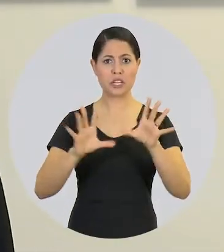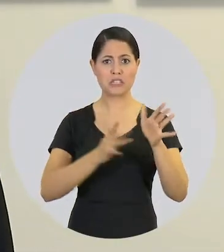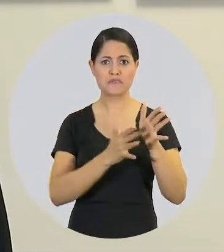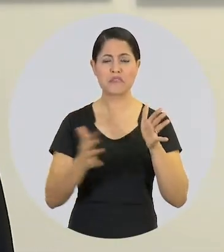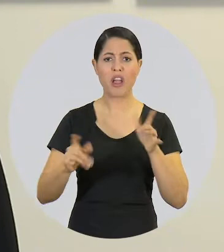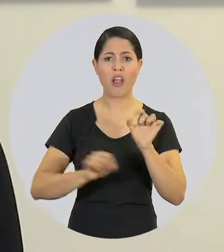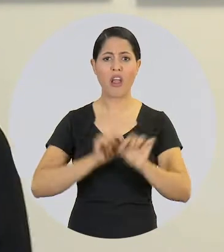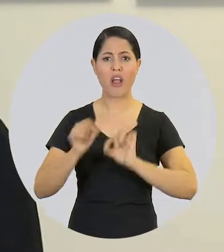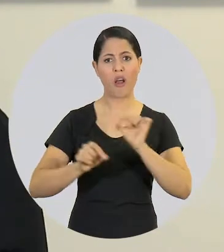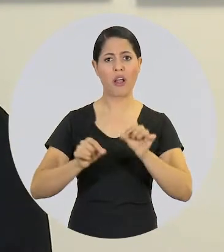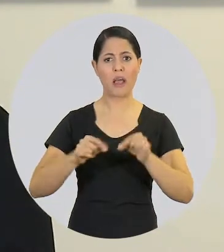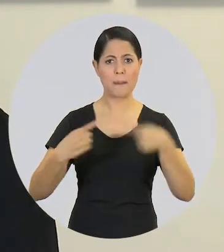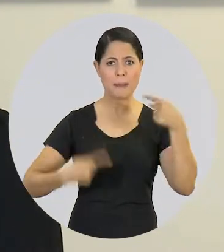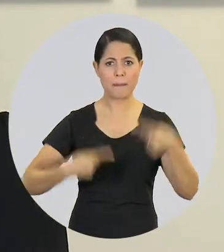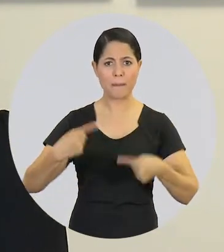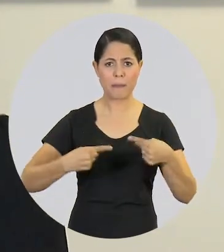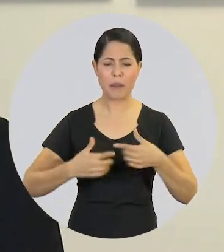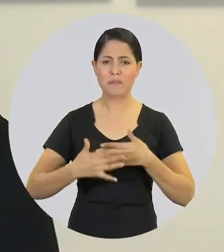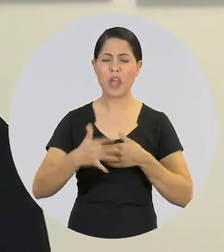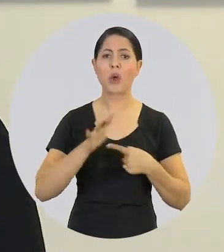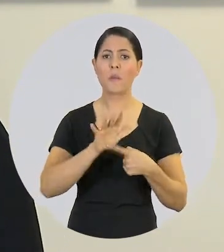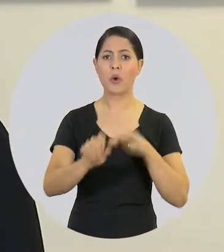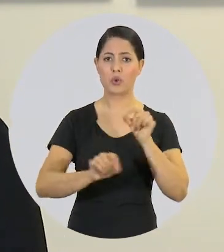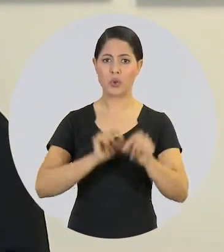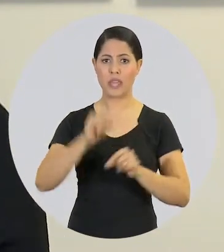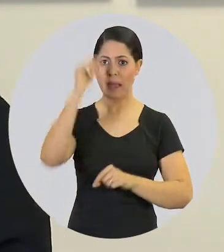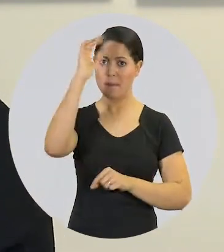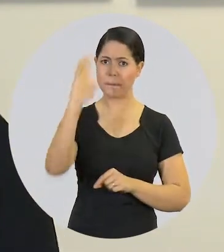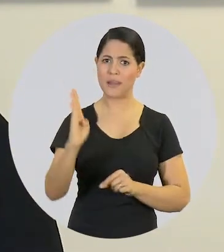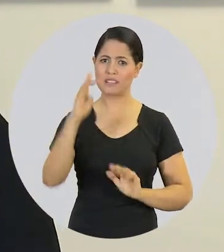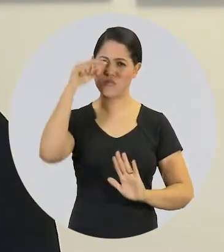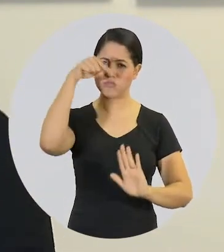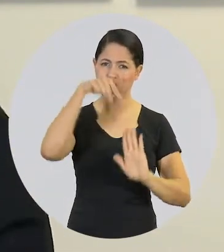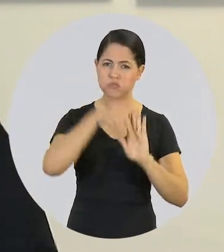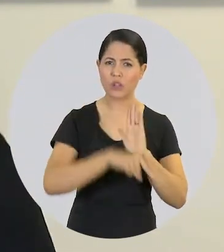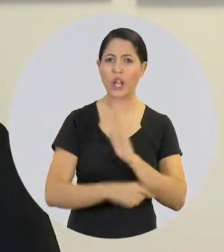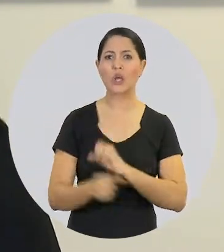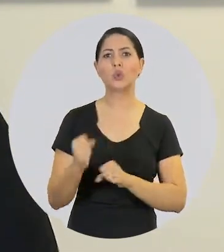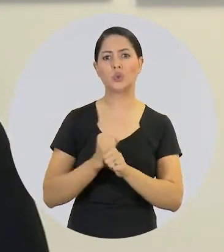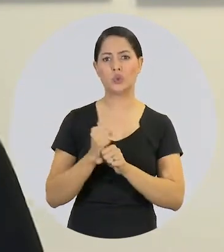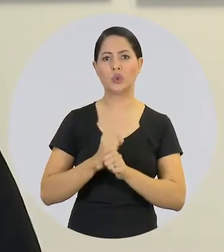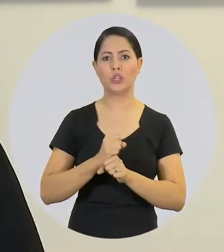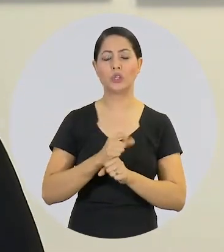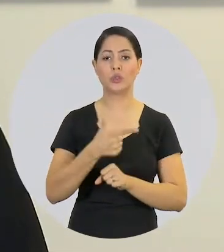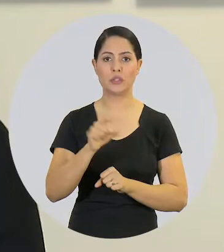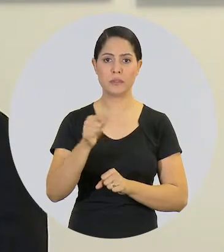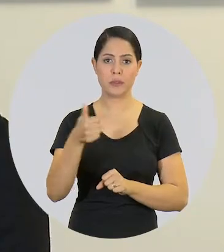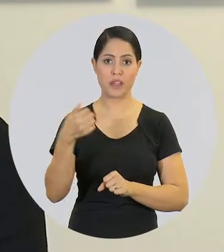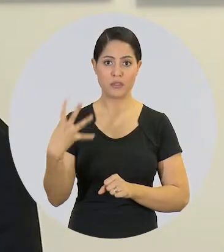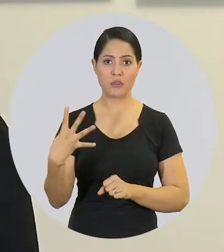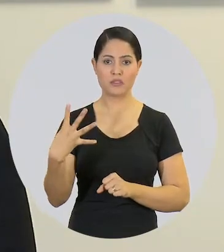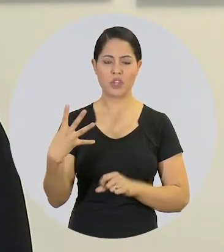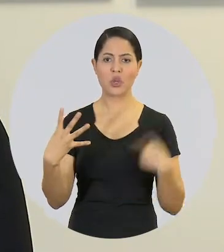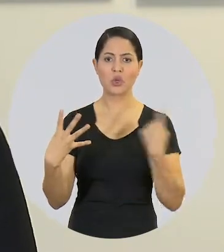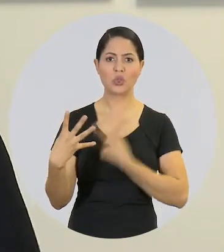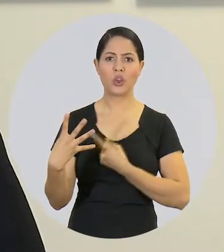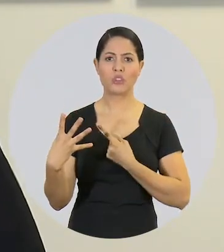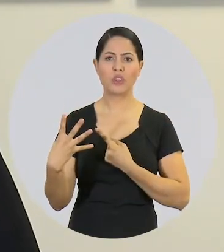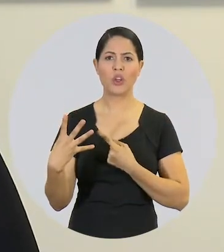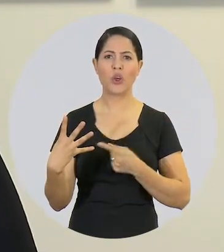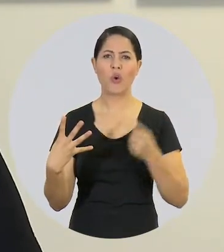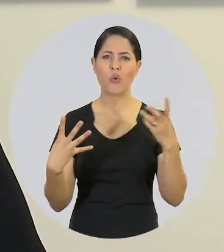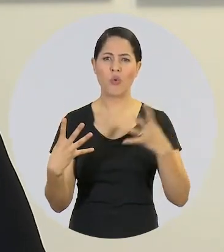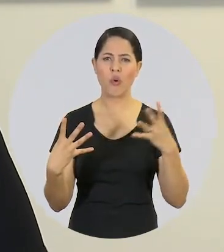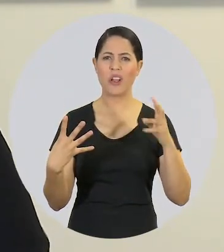evolução dos países que exercem esse regime político revela que a pontuação do Brasil está em queda desde 2014. Estamos na